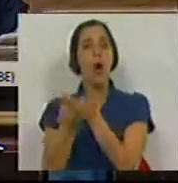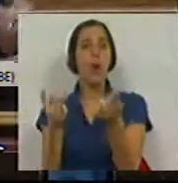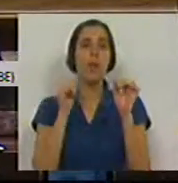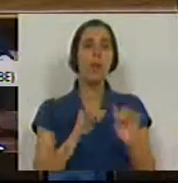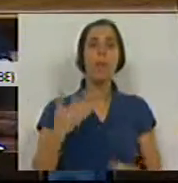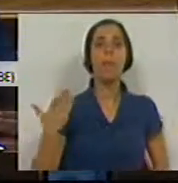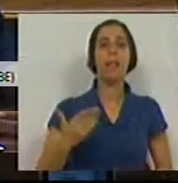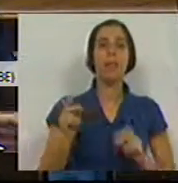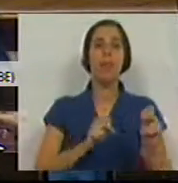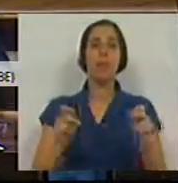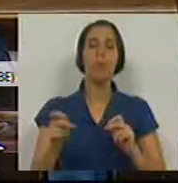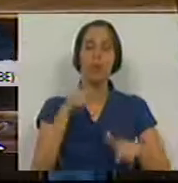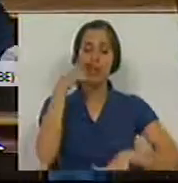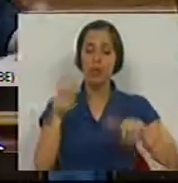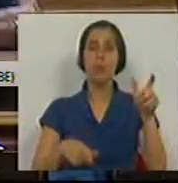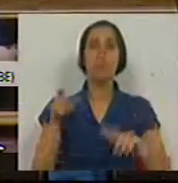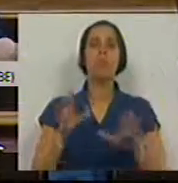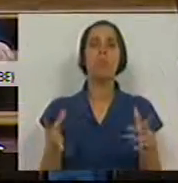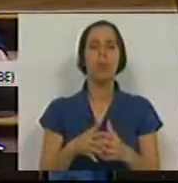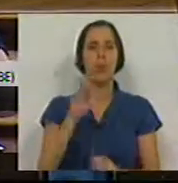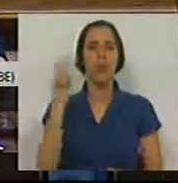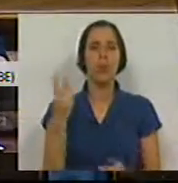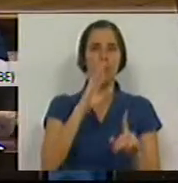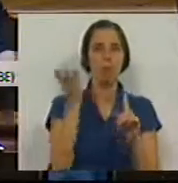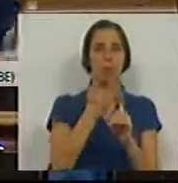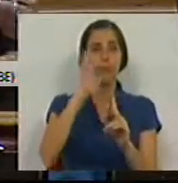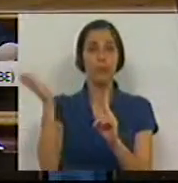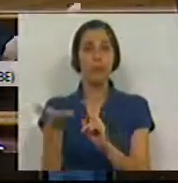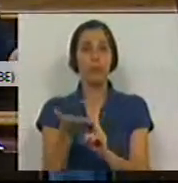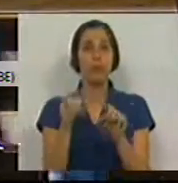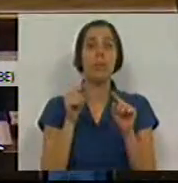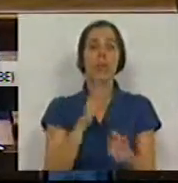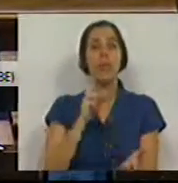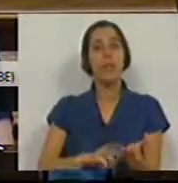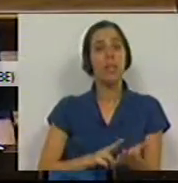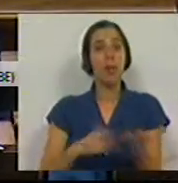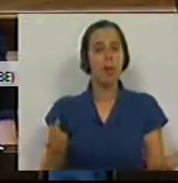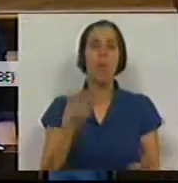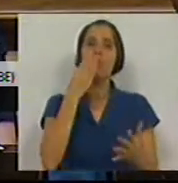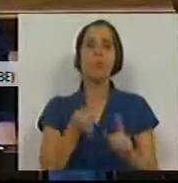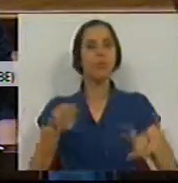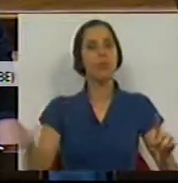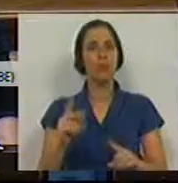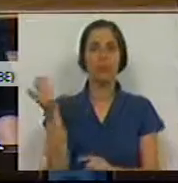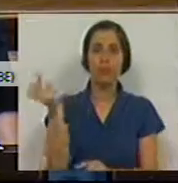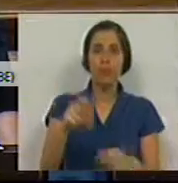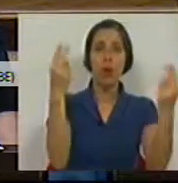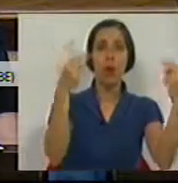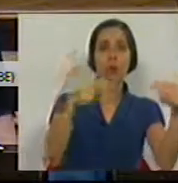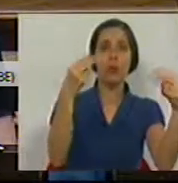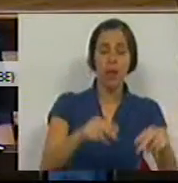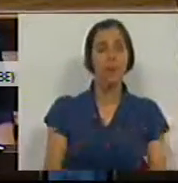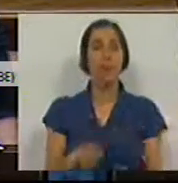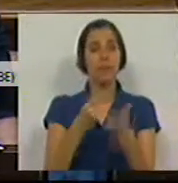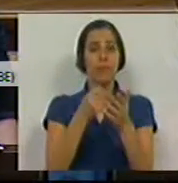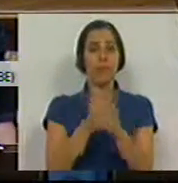plano do direito da mobilidade das suas populações, duplamente castigado. Por esta realidade, pela injustiça das portagens e pelo facto de